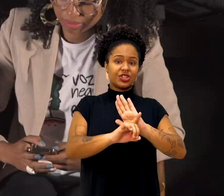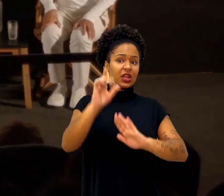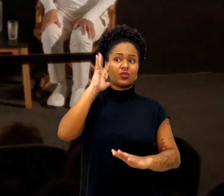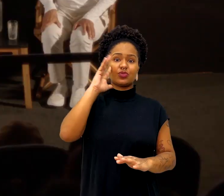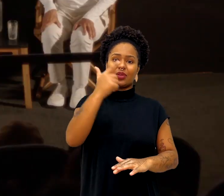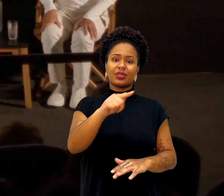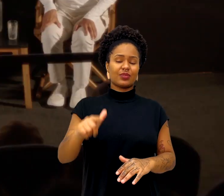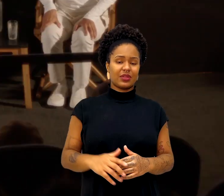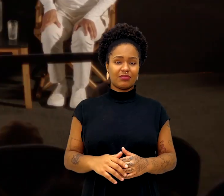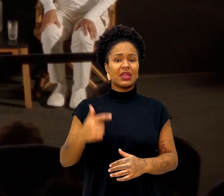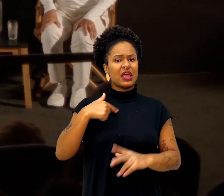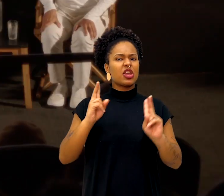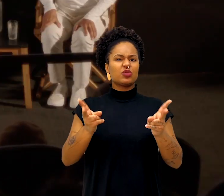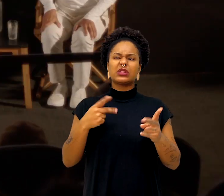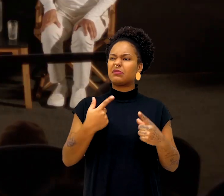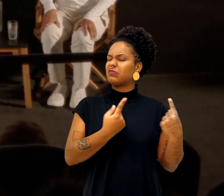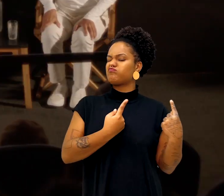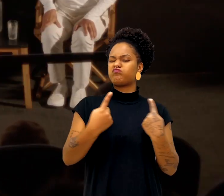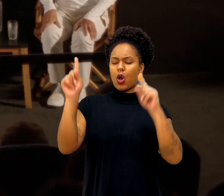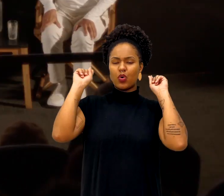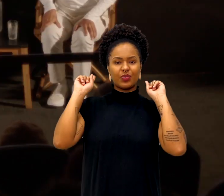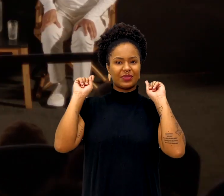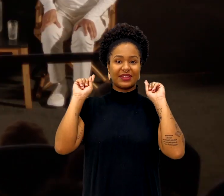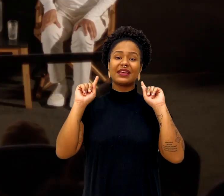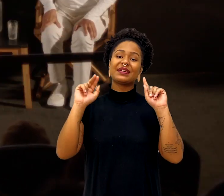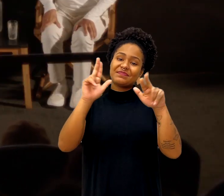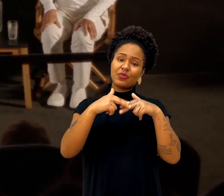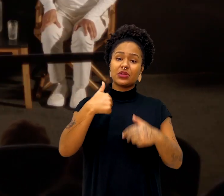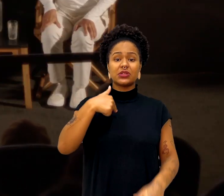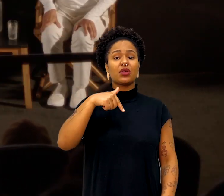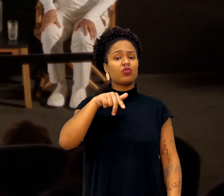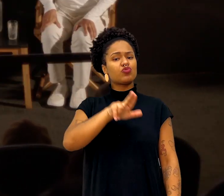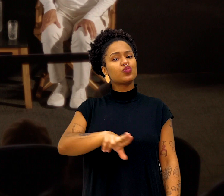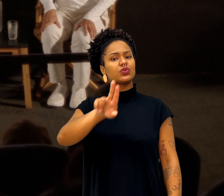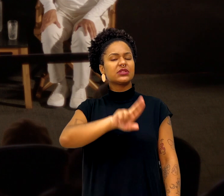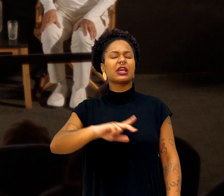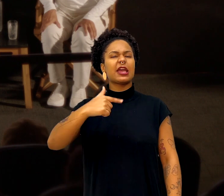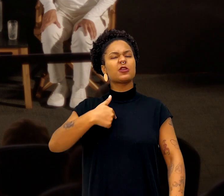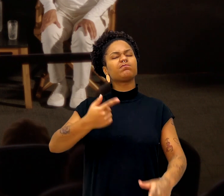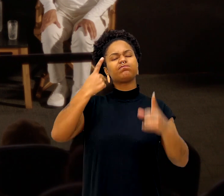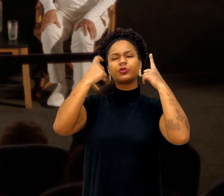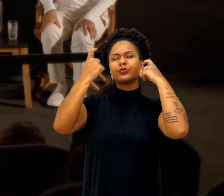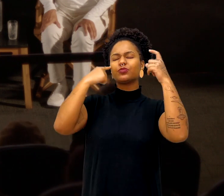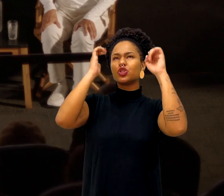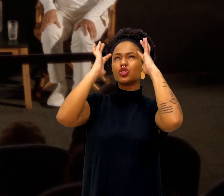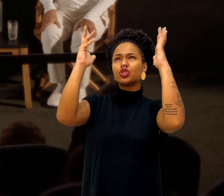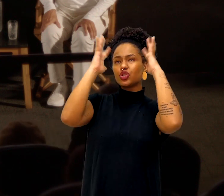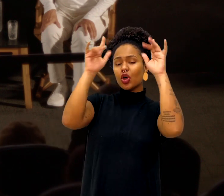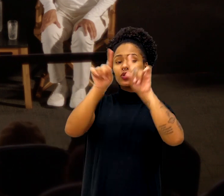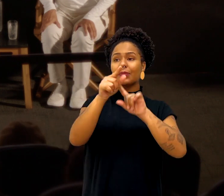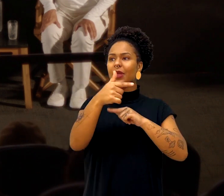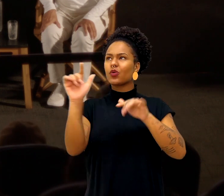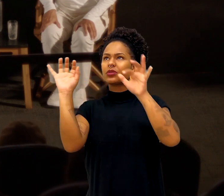de sonhar. E eu sempre fui muito subversiva, né? Então, por isso, eu ousei construir alguns sonhos e sonhar com